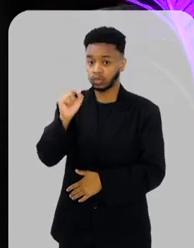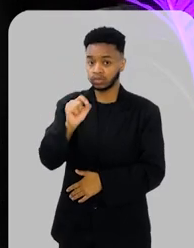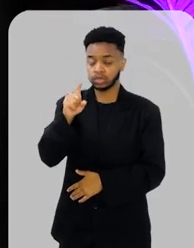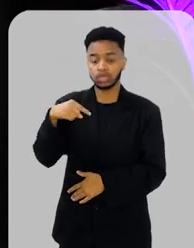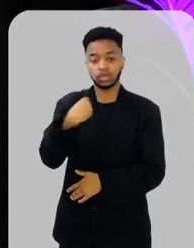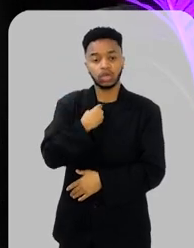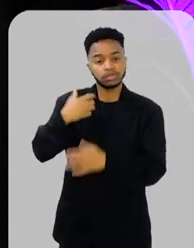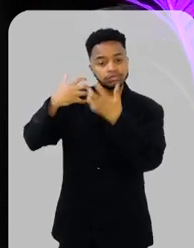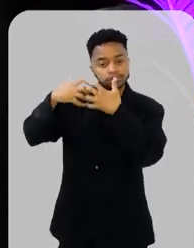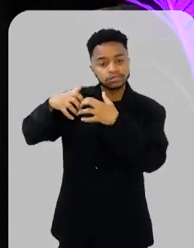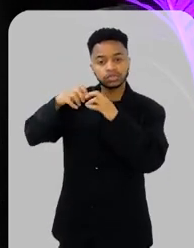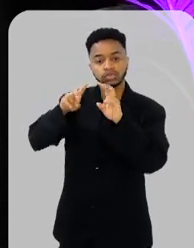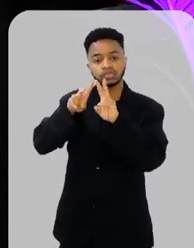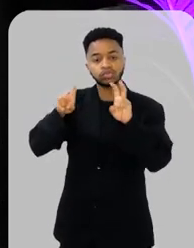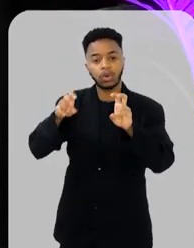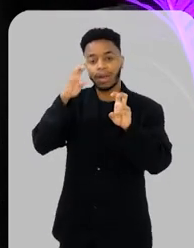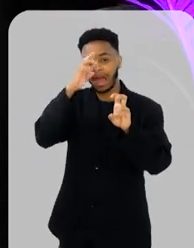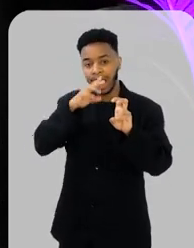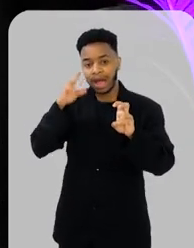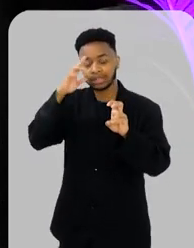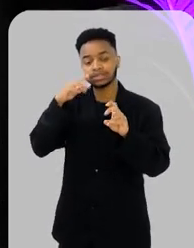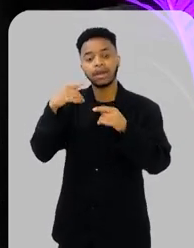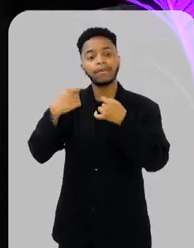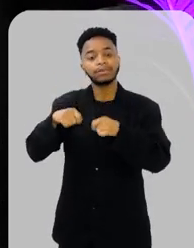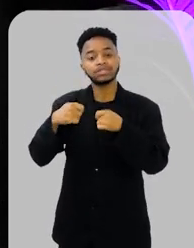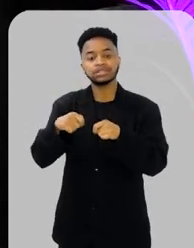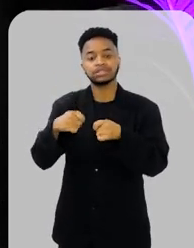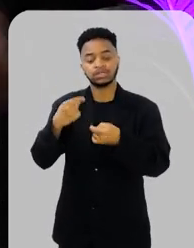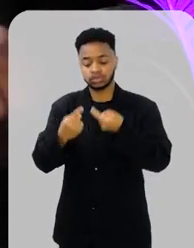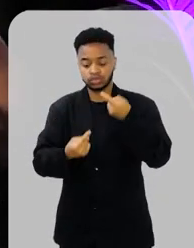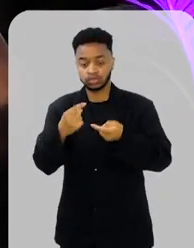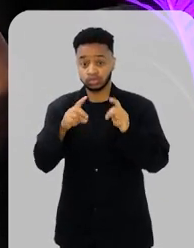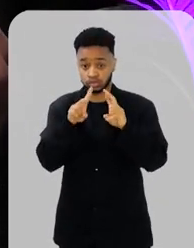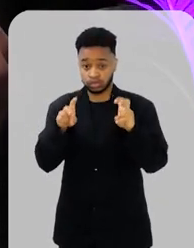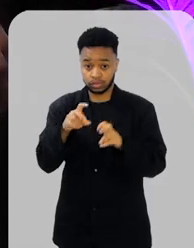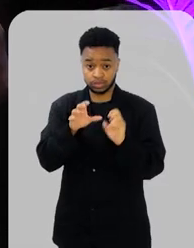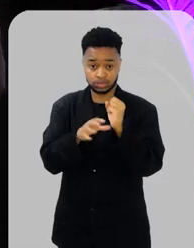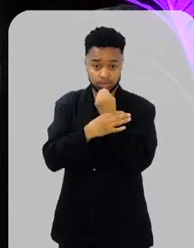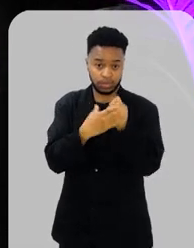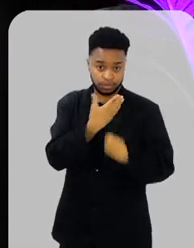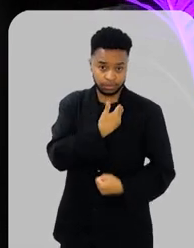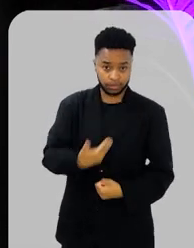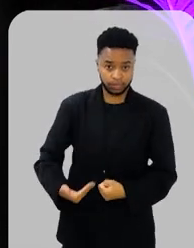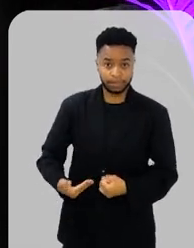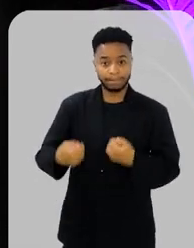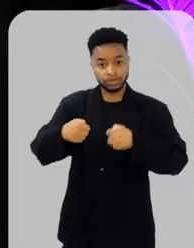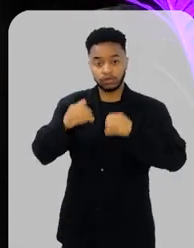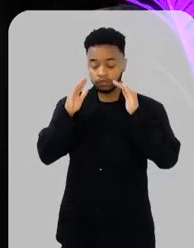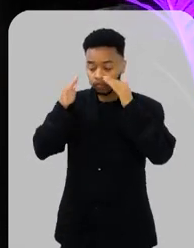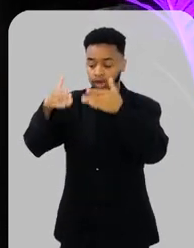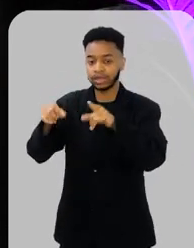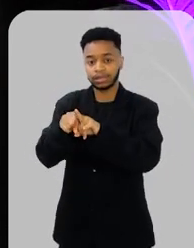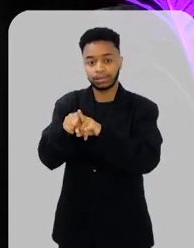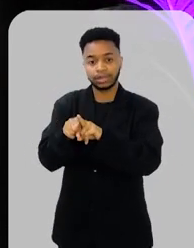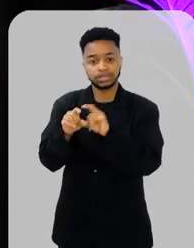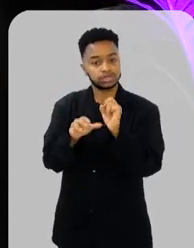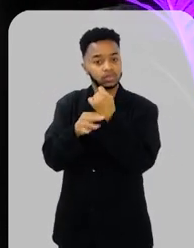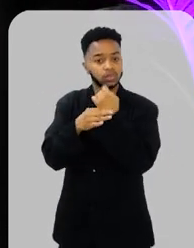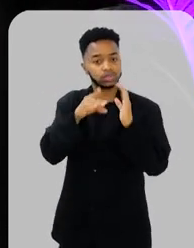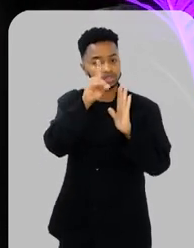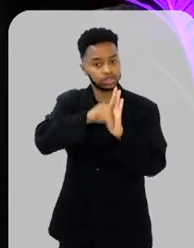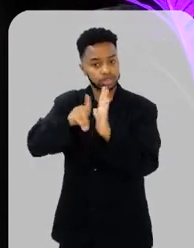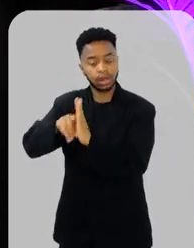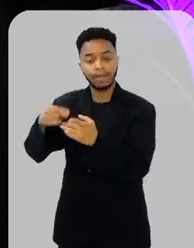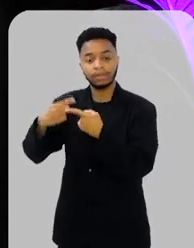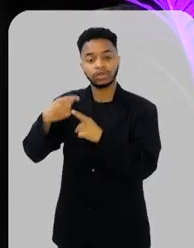muito importante, quando a gente está refletindo a partir da questão racial, é a gente deslocar o debate da segurança pública para a segurança de direitos. Ou